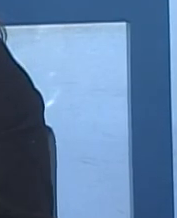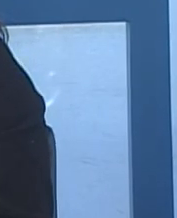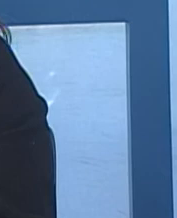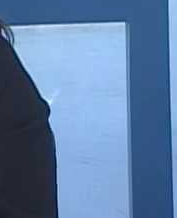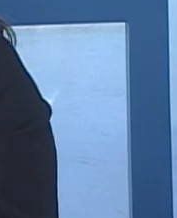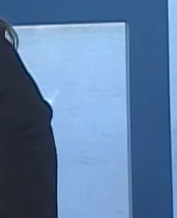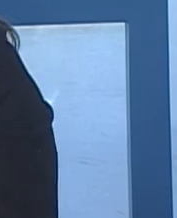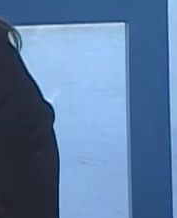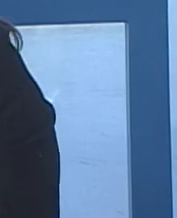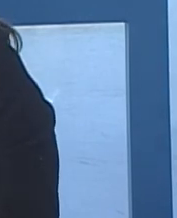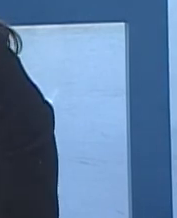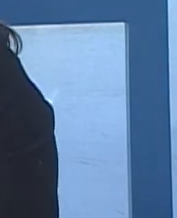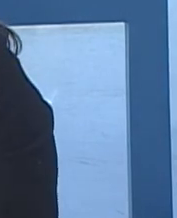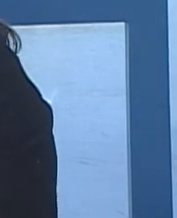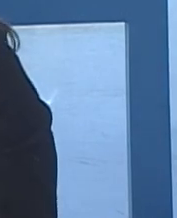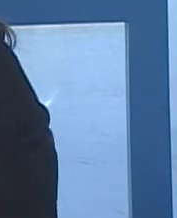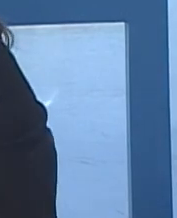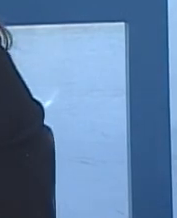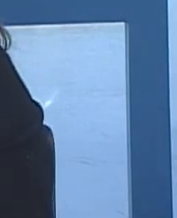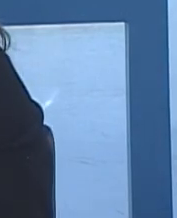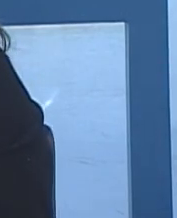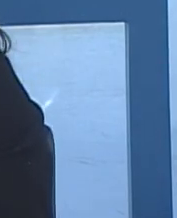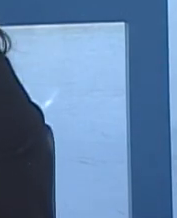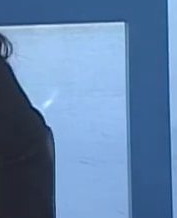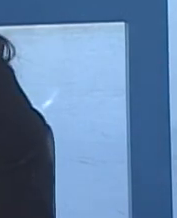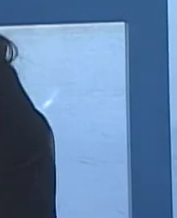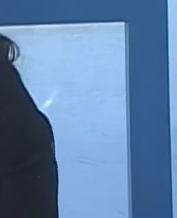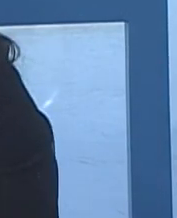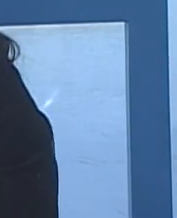Estamos de volta com a teleconferência sobre expansão